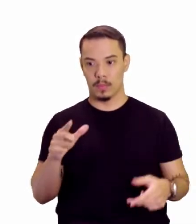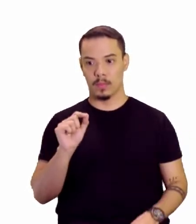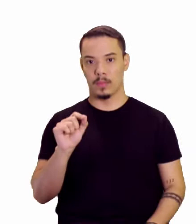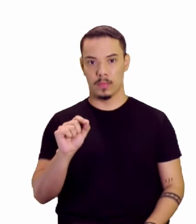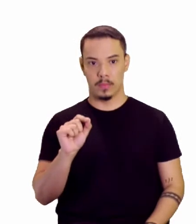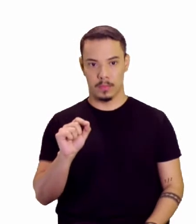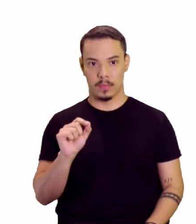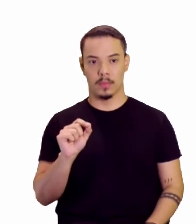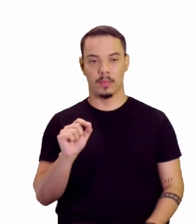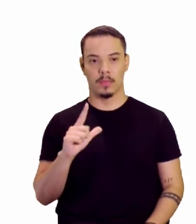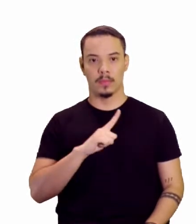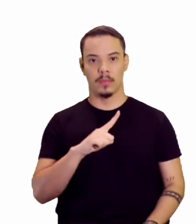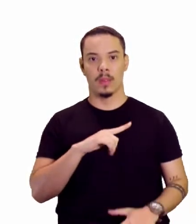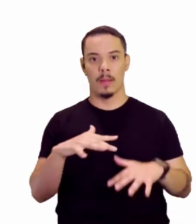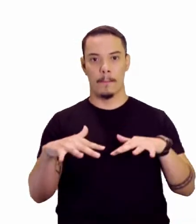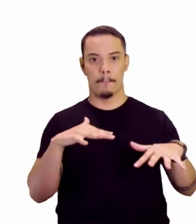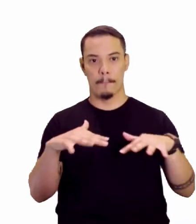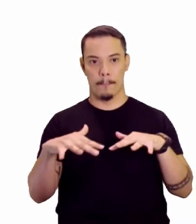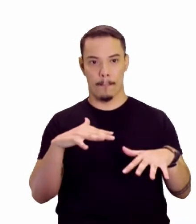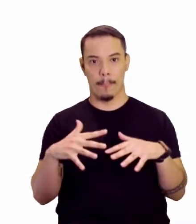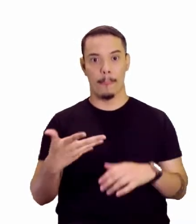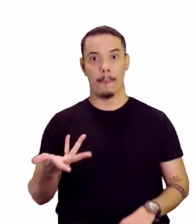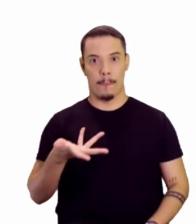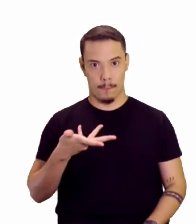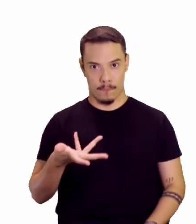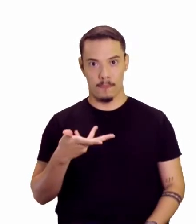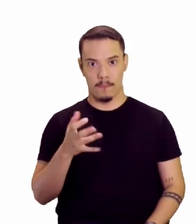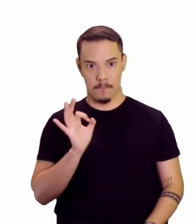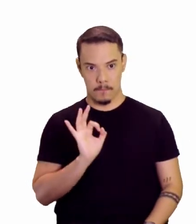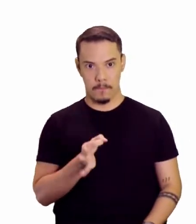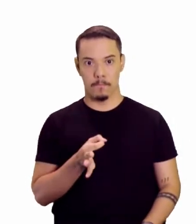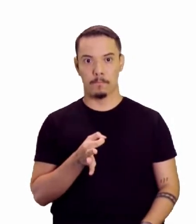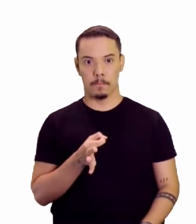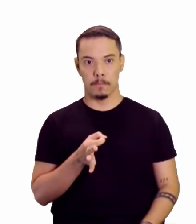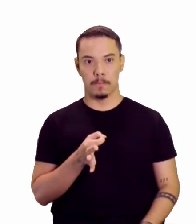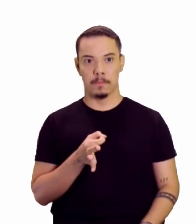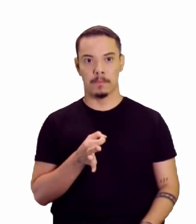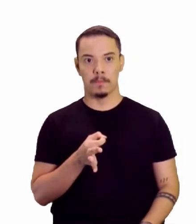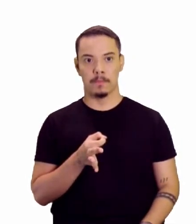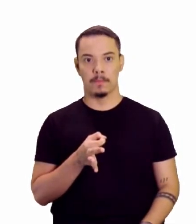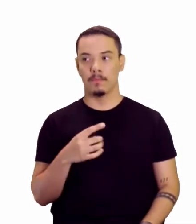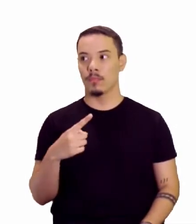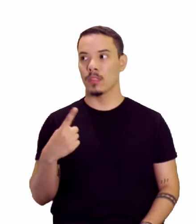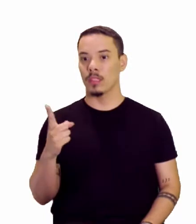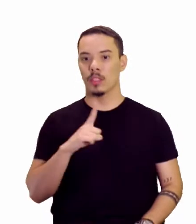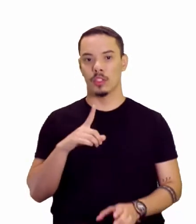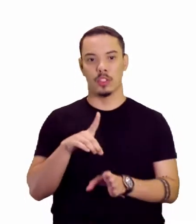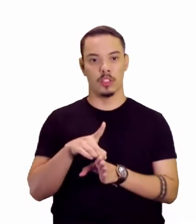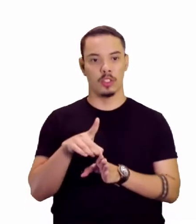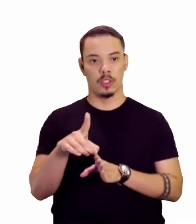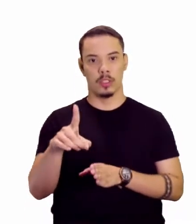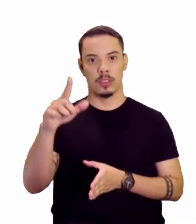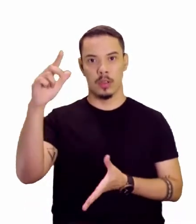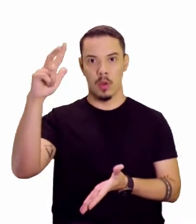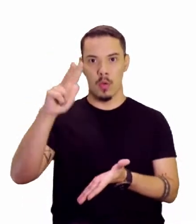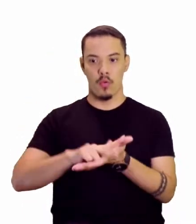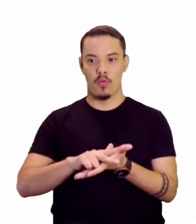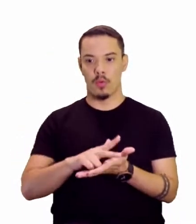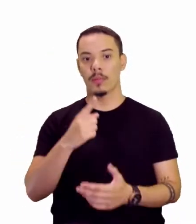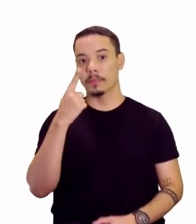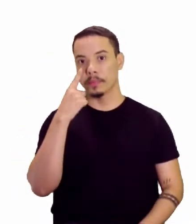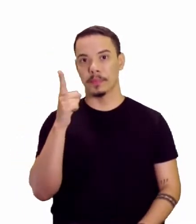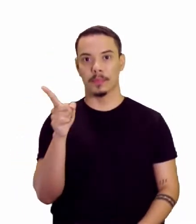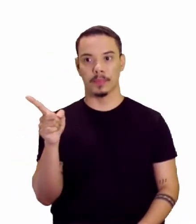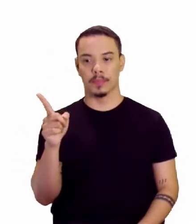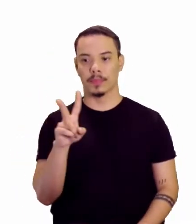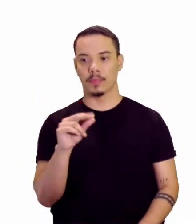a parte que o movimento é acelerado, né, Décio? Quando ele está indo em direção ao chão, né, a velocidade